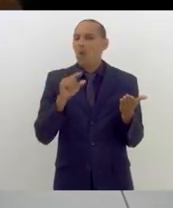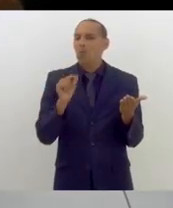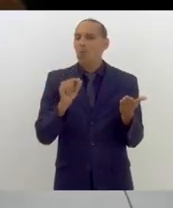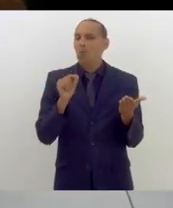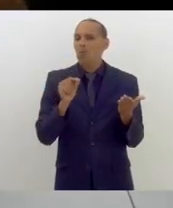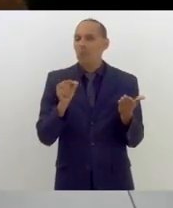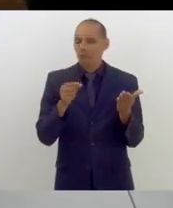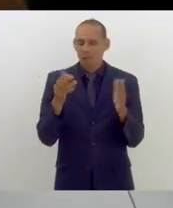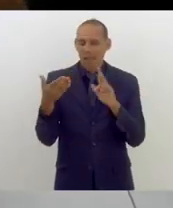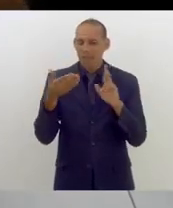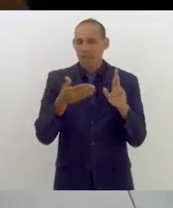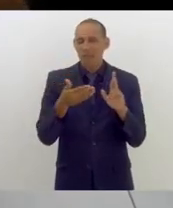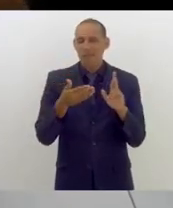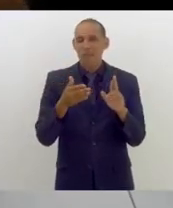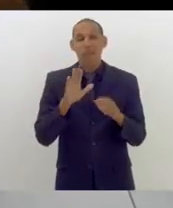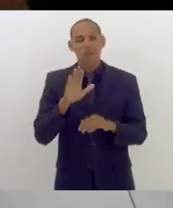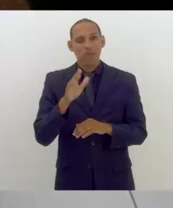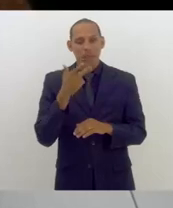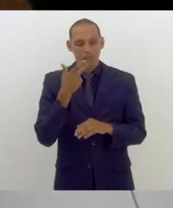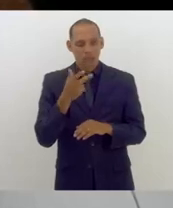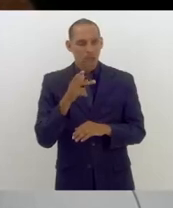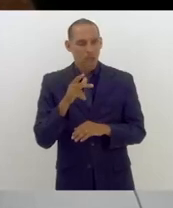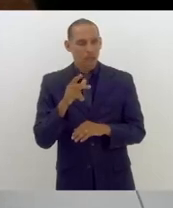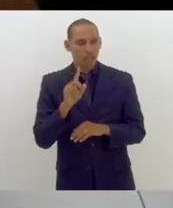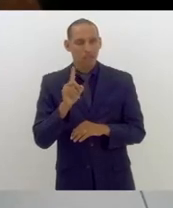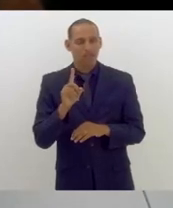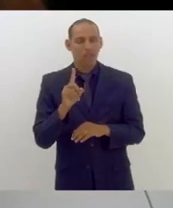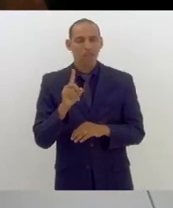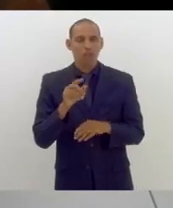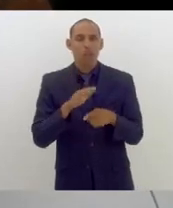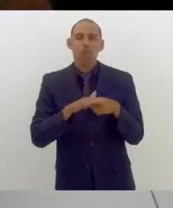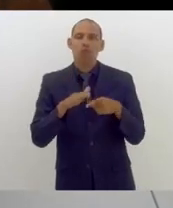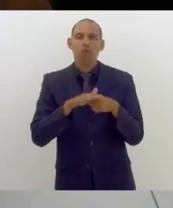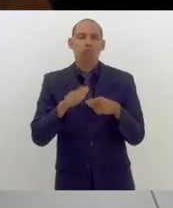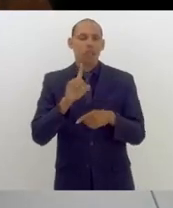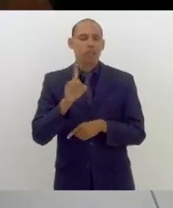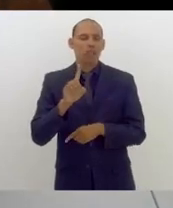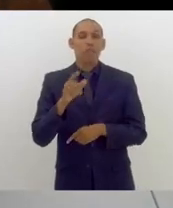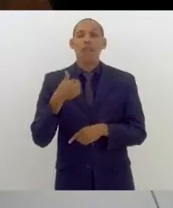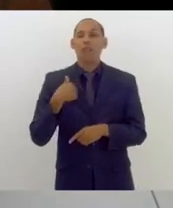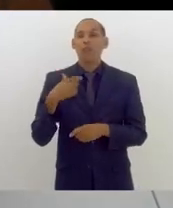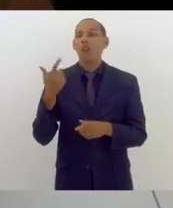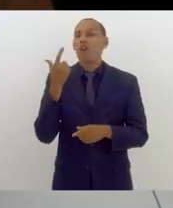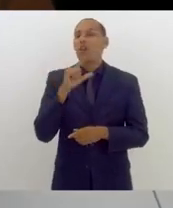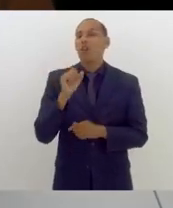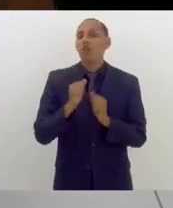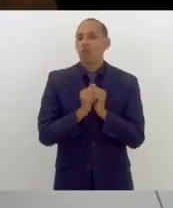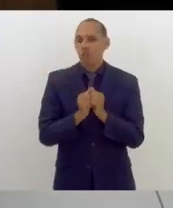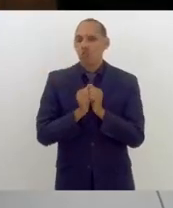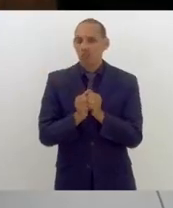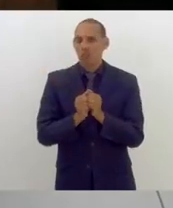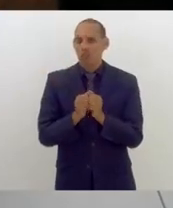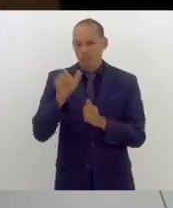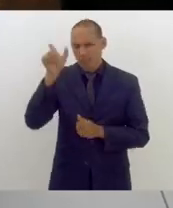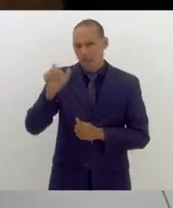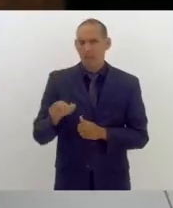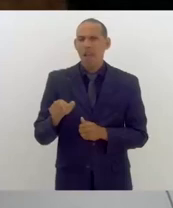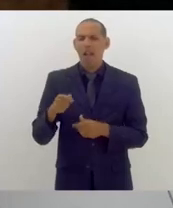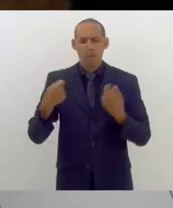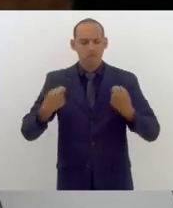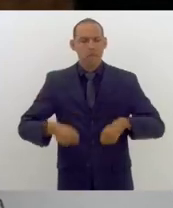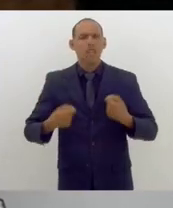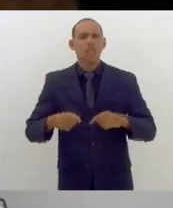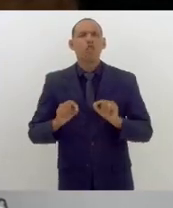fazer uma referência mas não para abordar para passar a mão na cabeça de terno não eu consegui com até porque ela tem obrigação de fazer